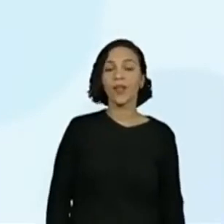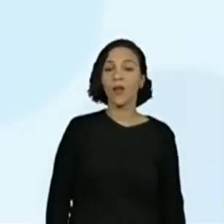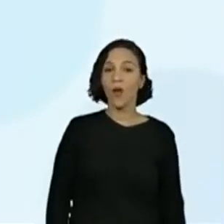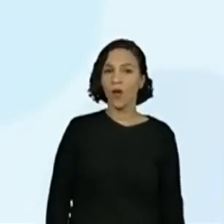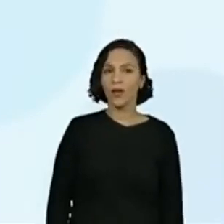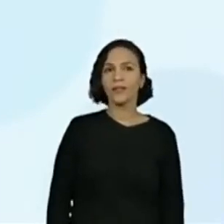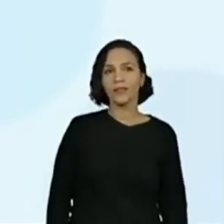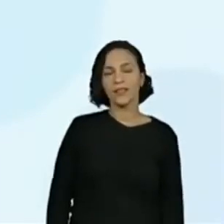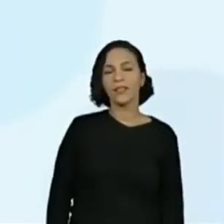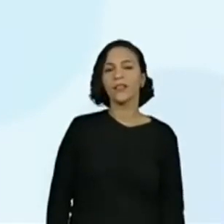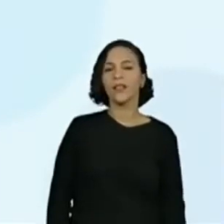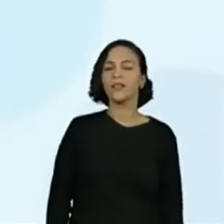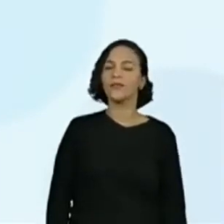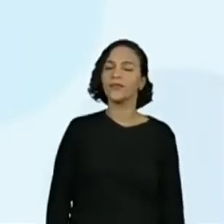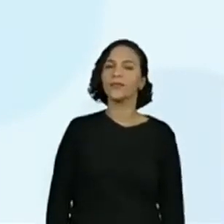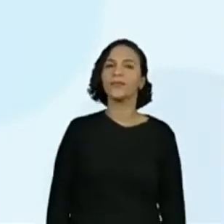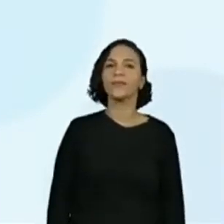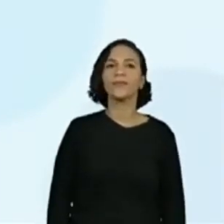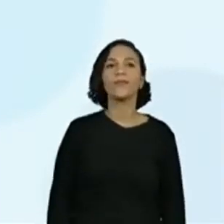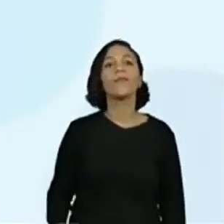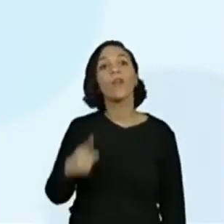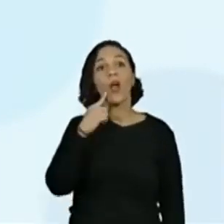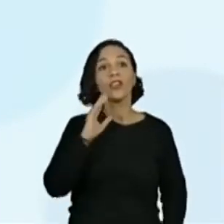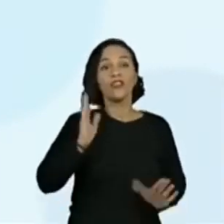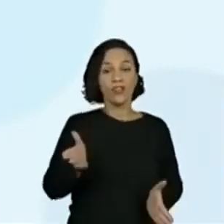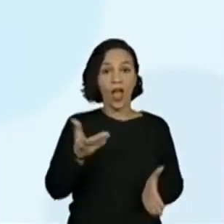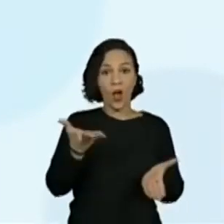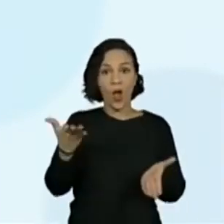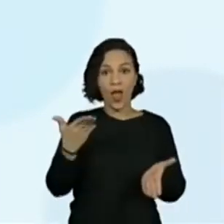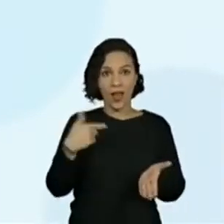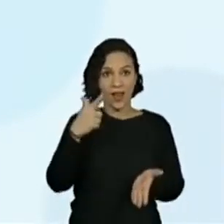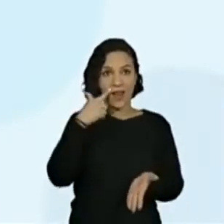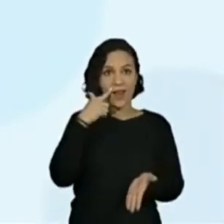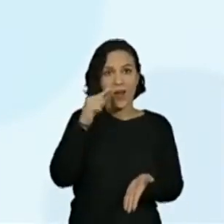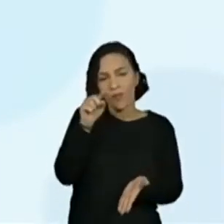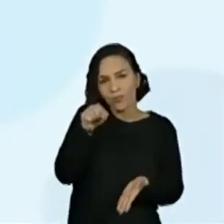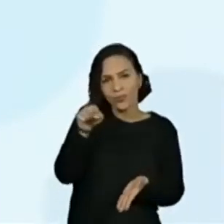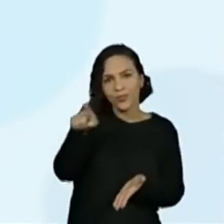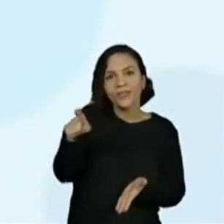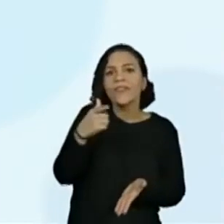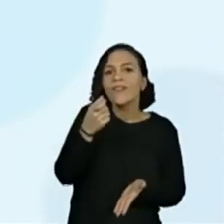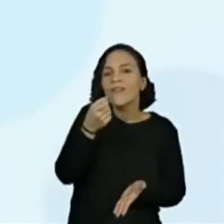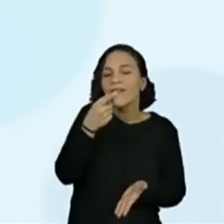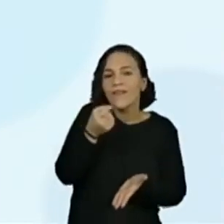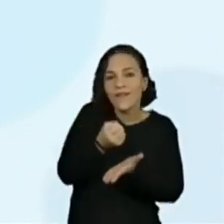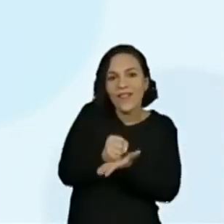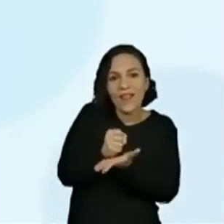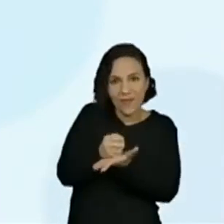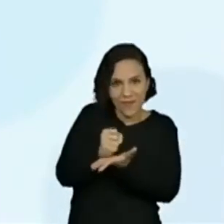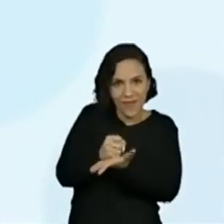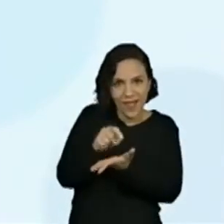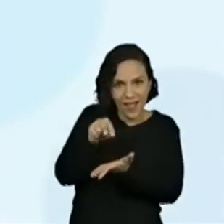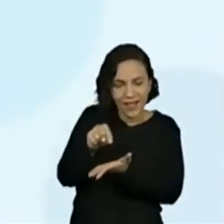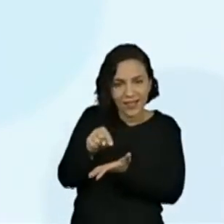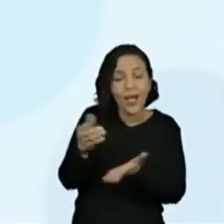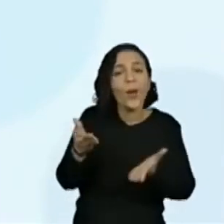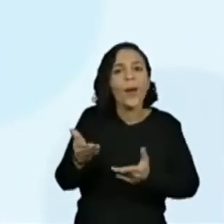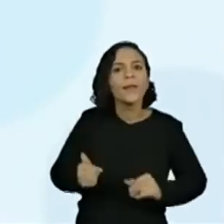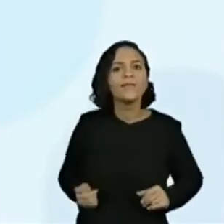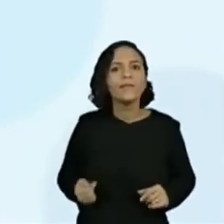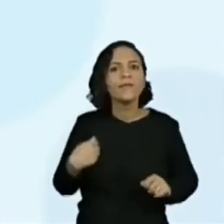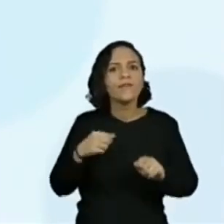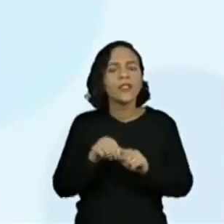frente, foi andando. Isso. E quando chegou nesse ponto aqui que a Pro Joyce já tinha colocado? E aí? O que